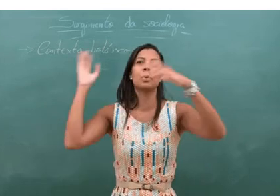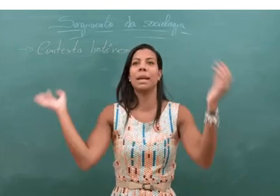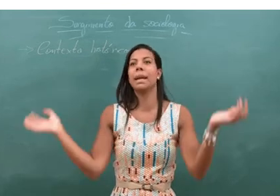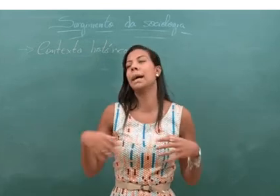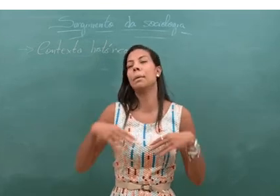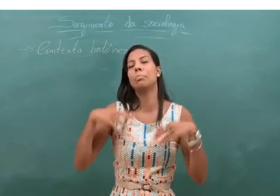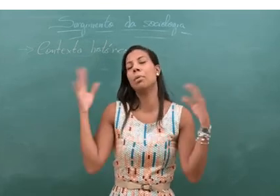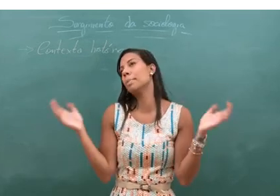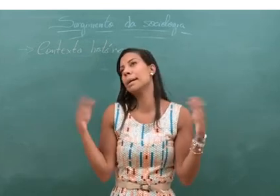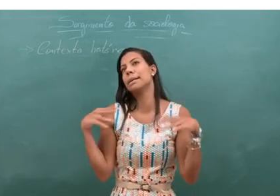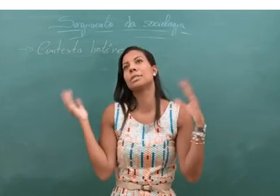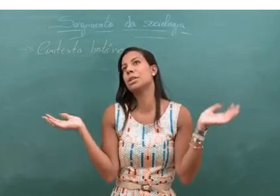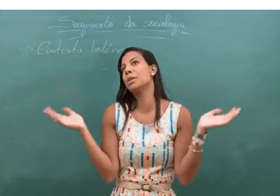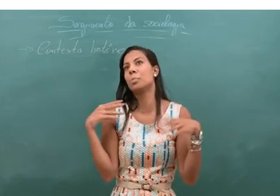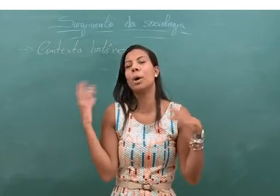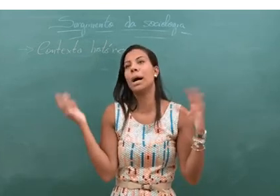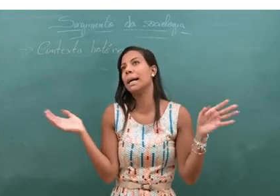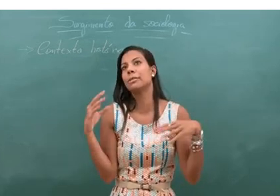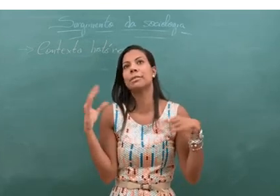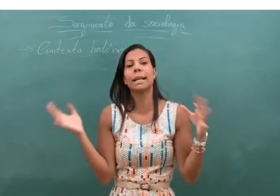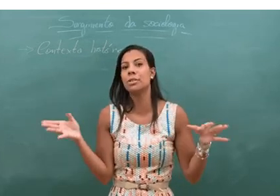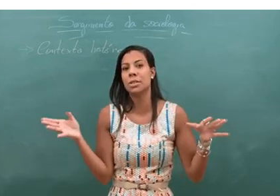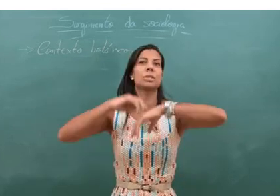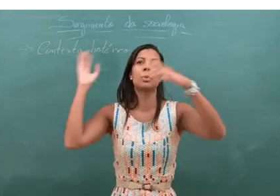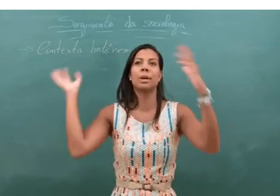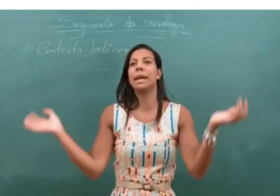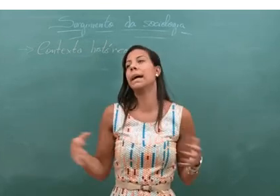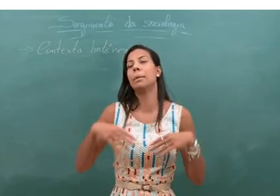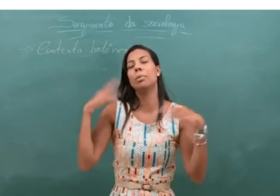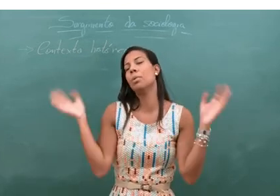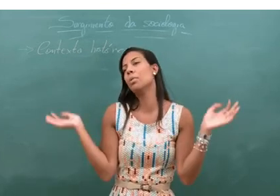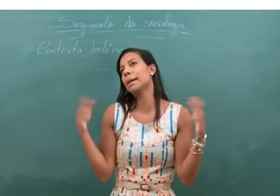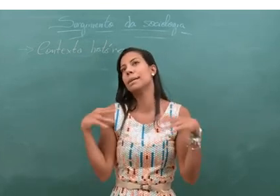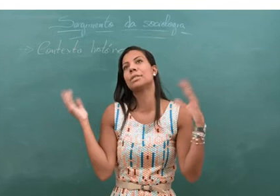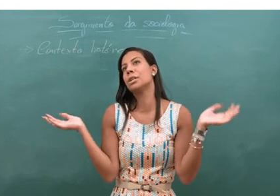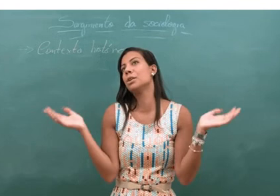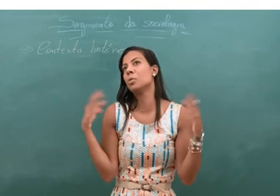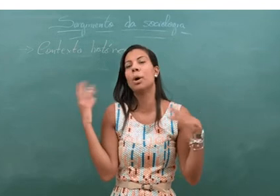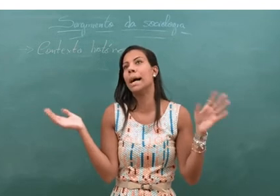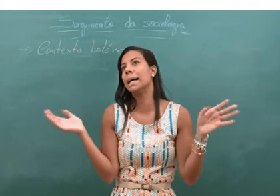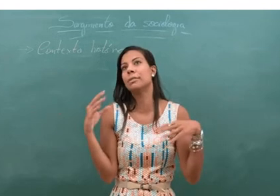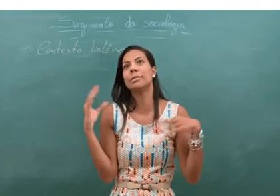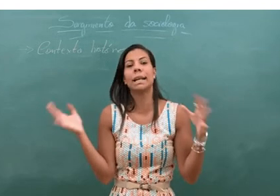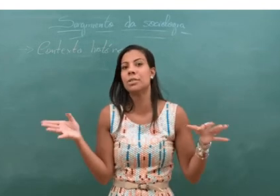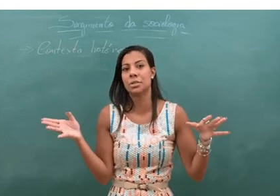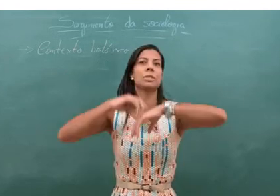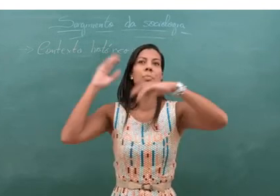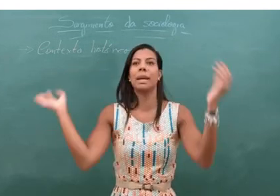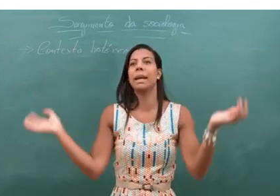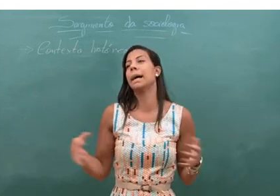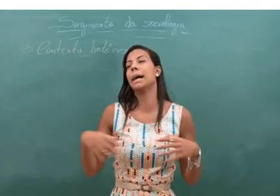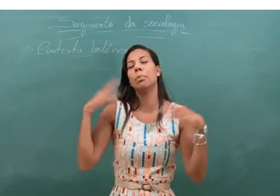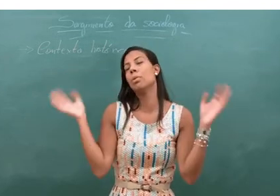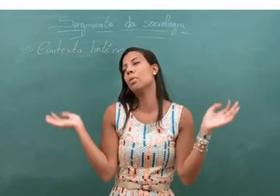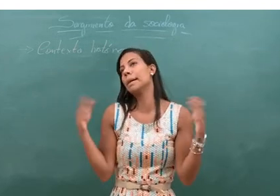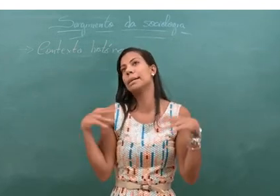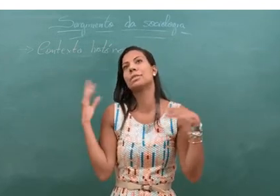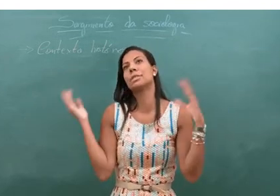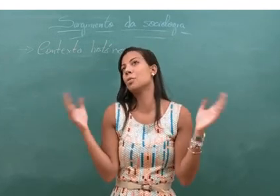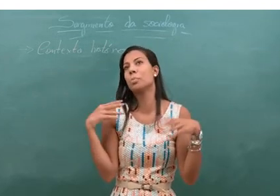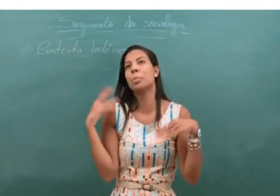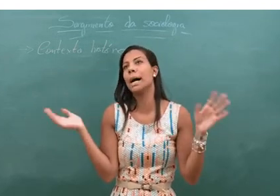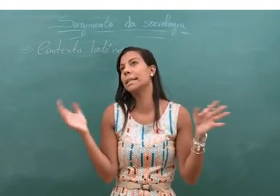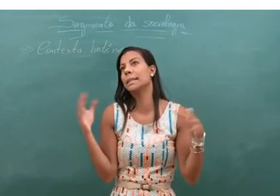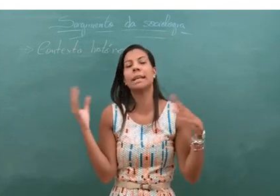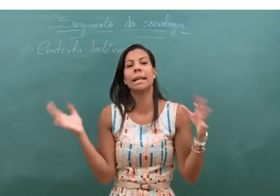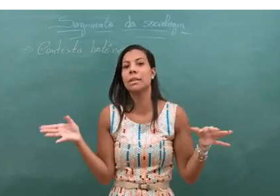coisas. Portanto, é possível notar que a ausência de palavras, né? Ou seja, quando não se tem palavras, não significa que é